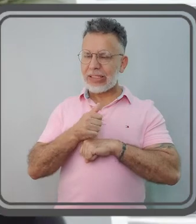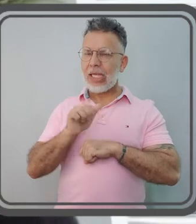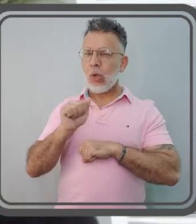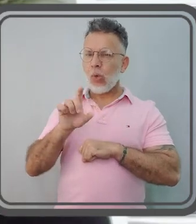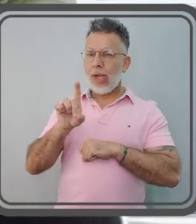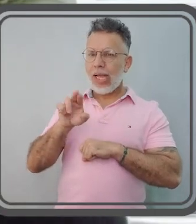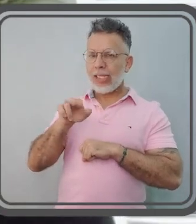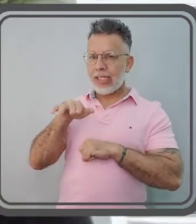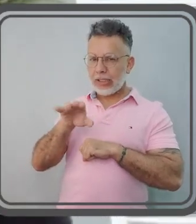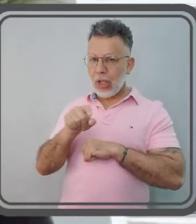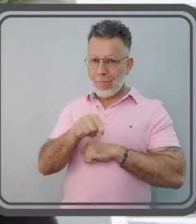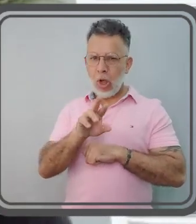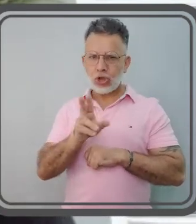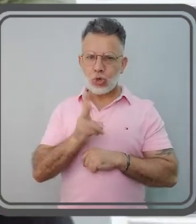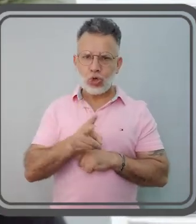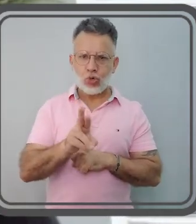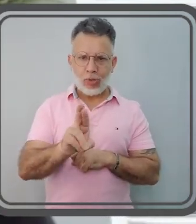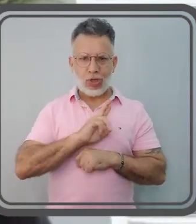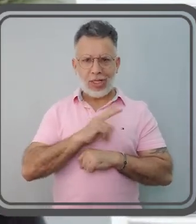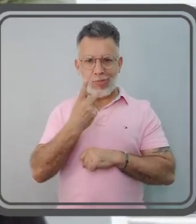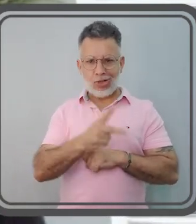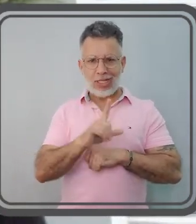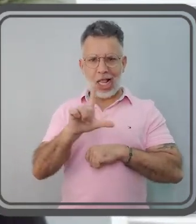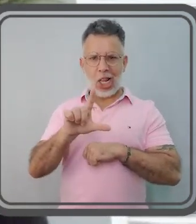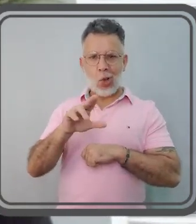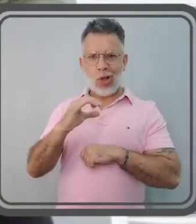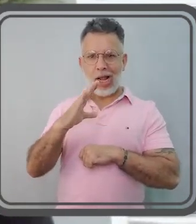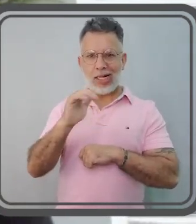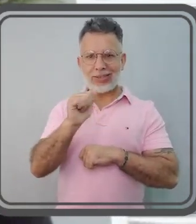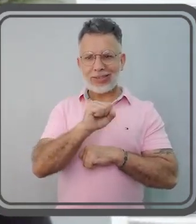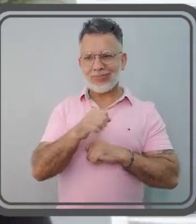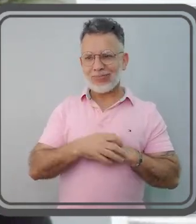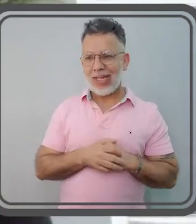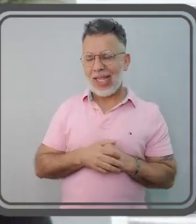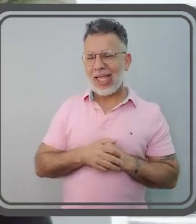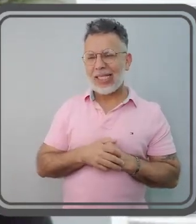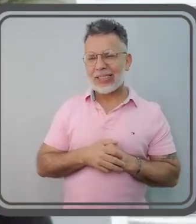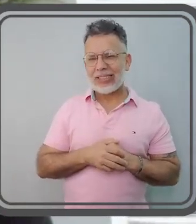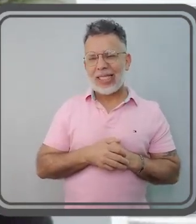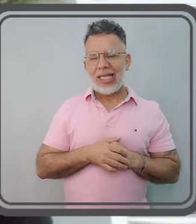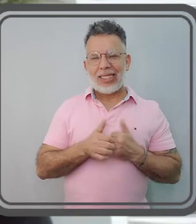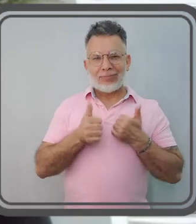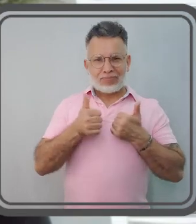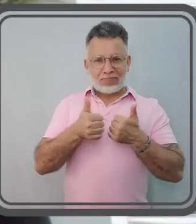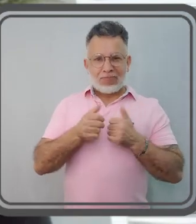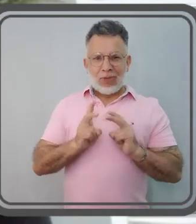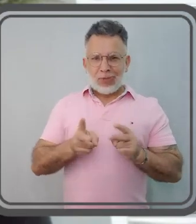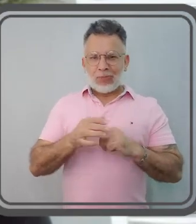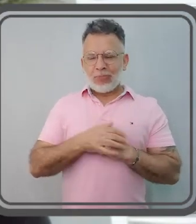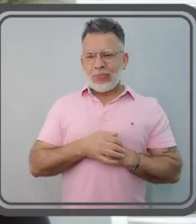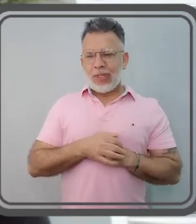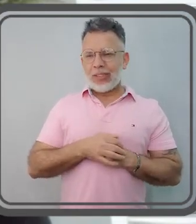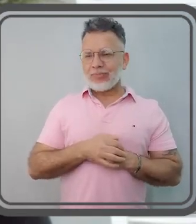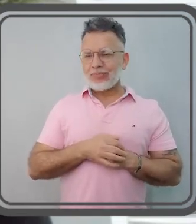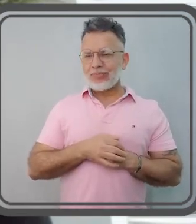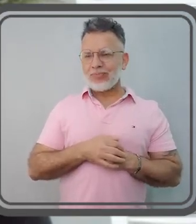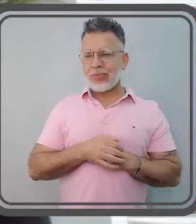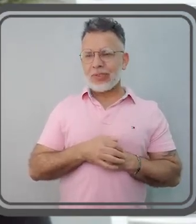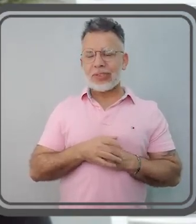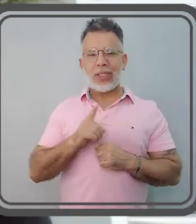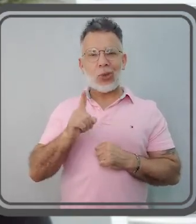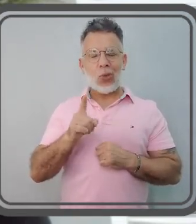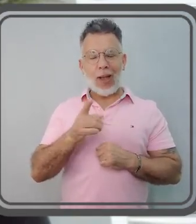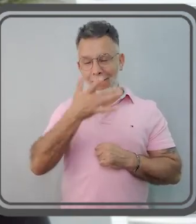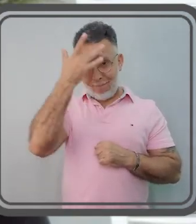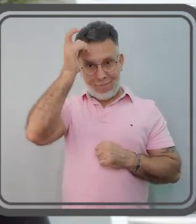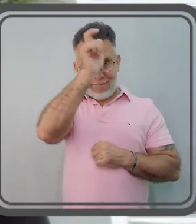Tá, beleza. Então, assim, o cara que realmente me inspirou e me inspira até hoje, e